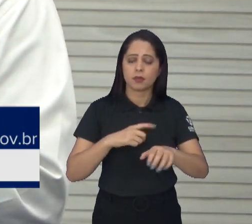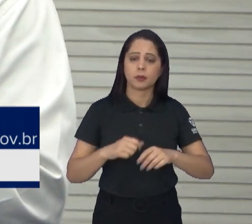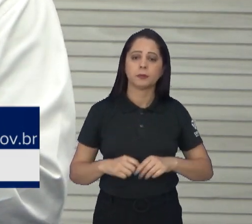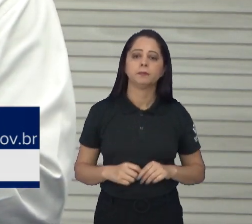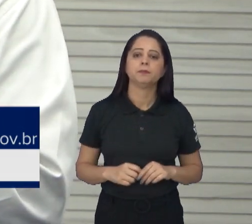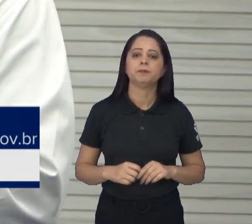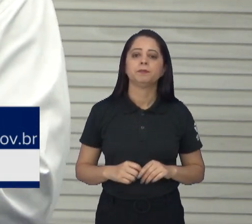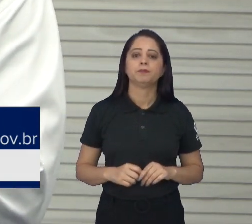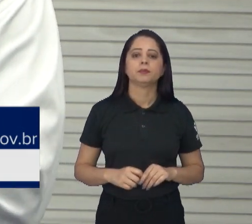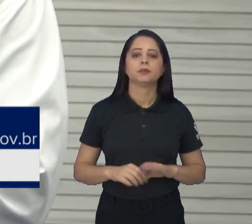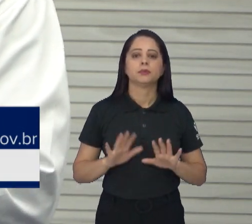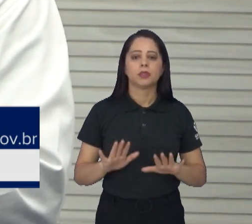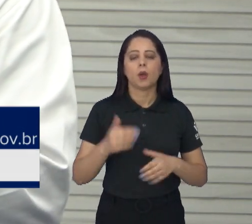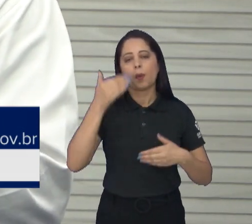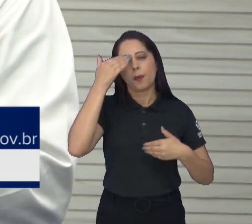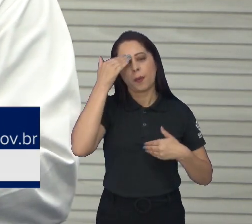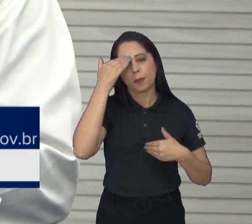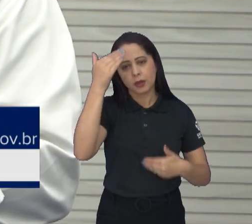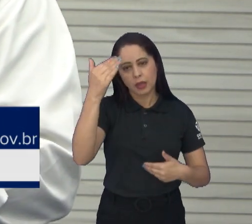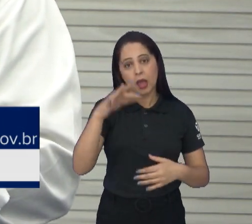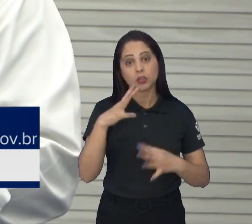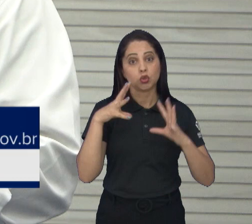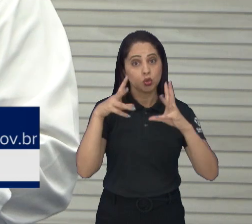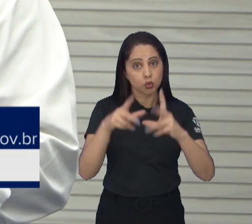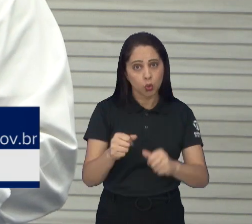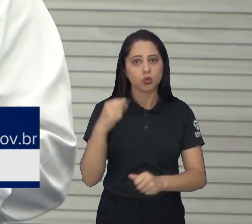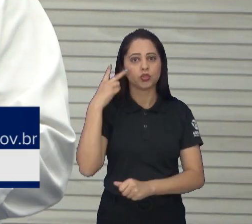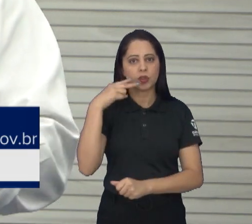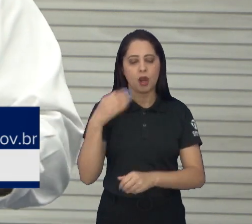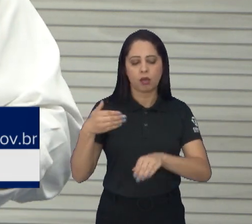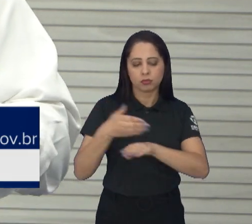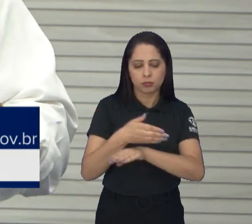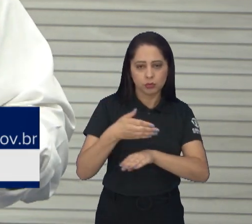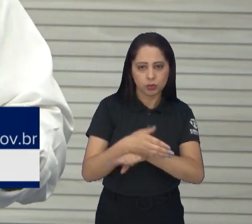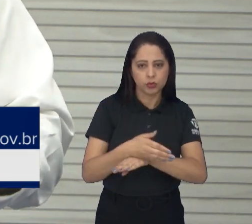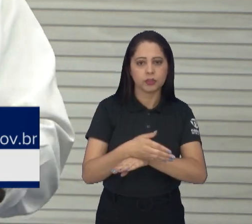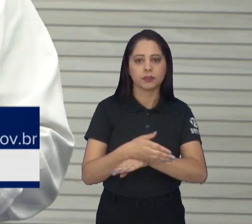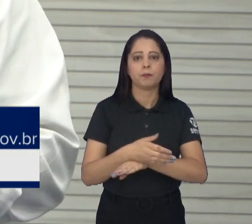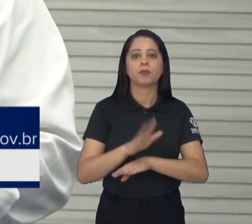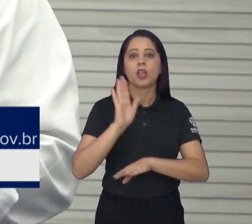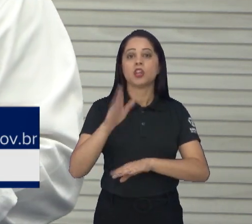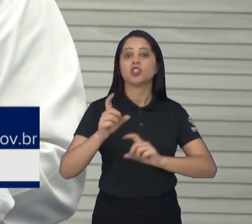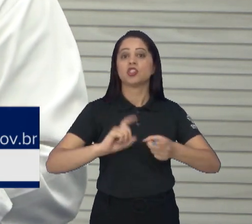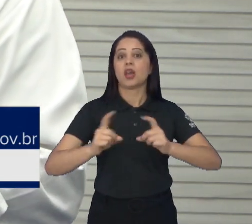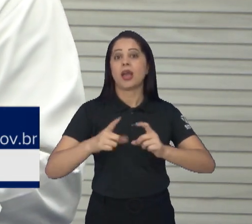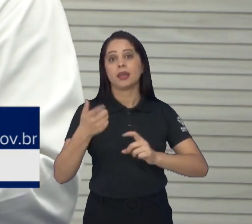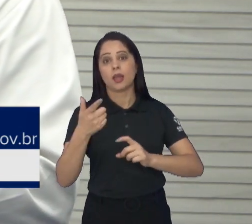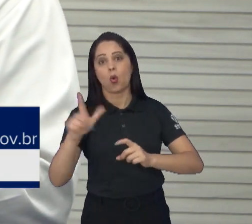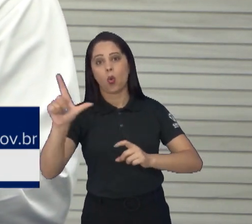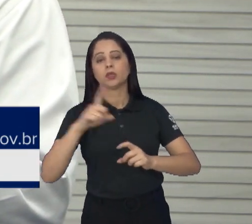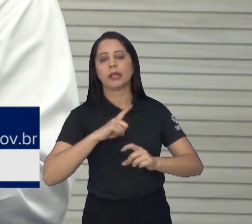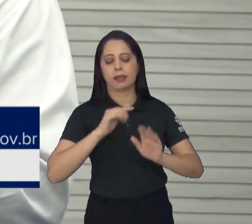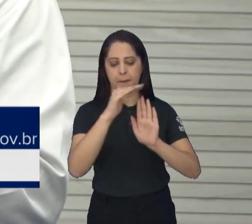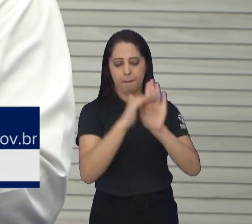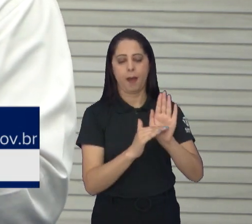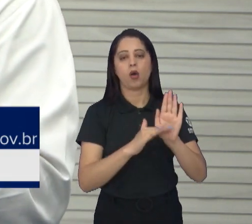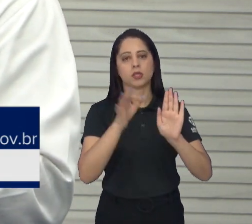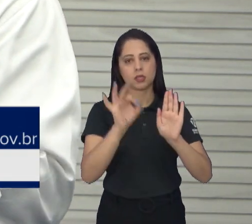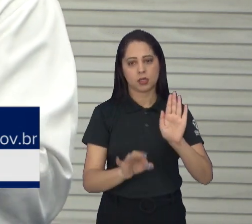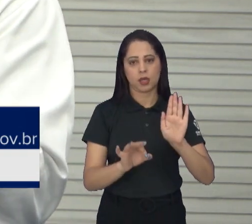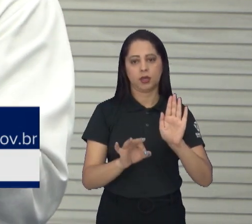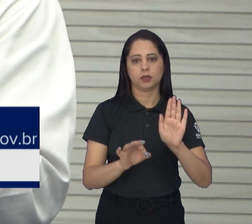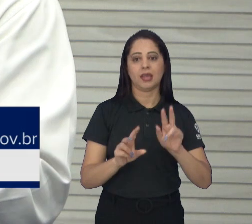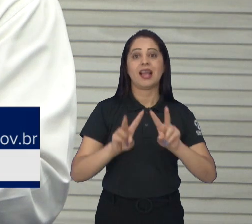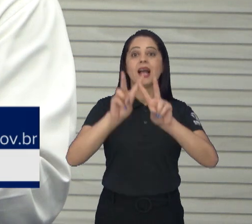aqui fazendo a nossa parte. Meu muito obrigado a todos os vereadores. Estamos com a pauta da próxima reunião da Frente Parlamentar voltada à questão